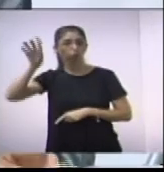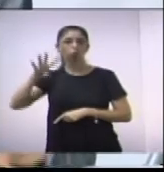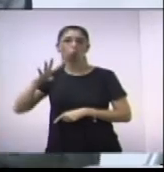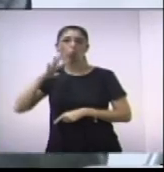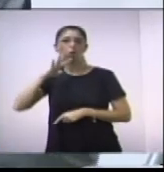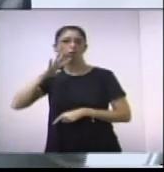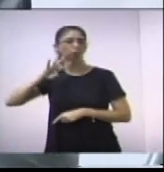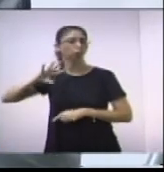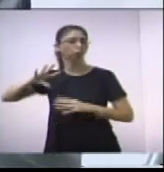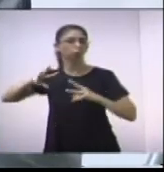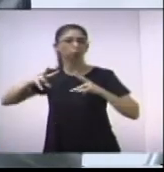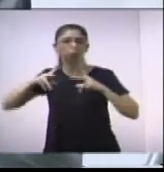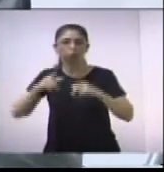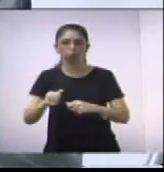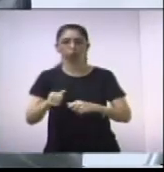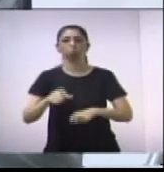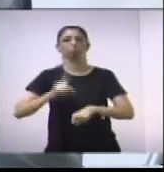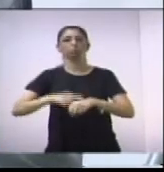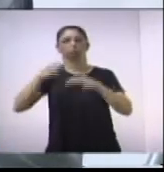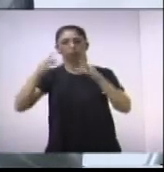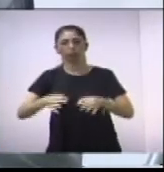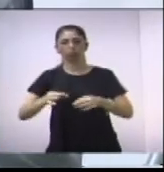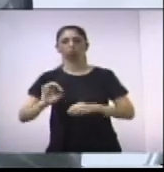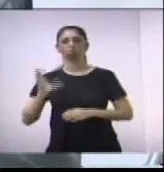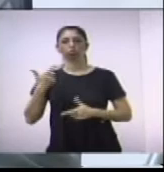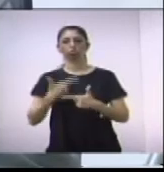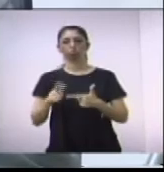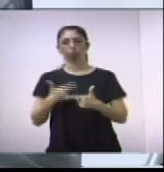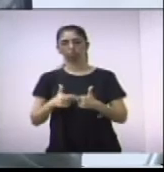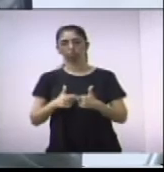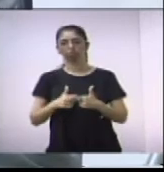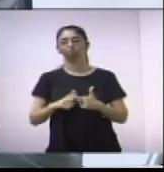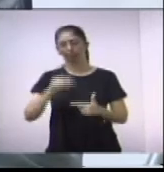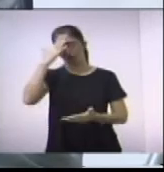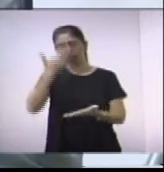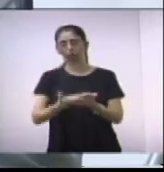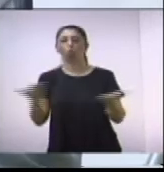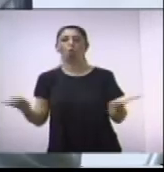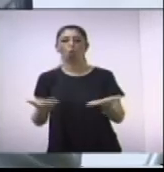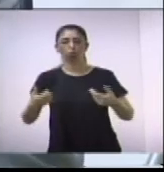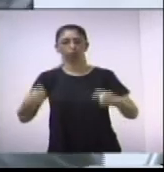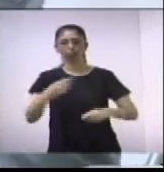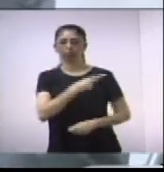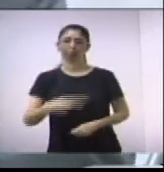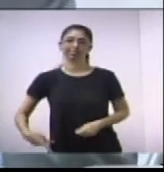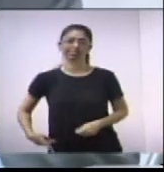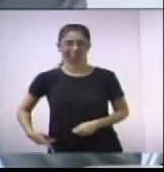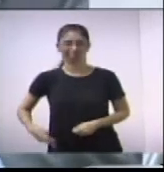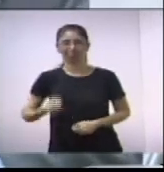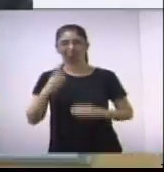o instante de intervir. É isso que eu espero para a sessão de hoje, senhor presidente. Boa noite a todos.